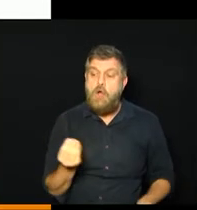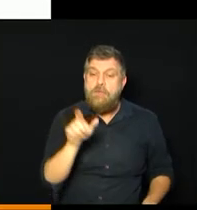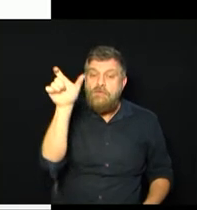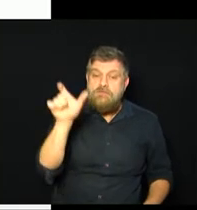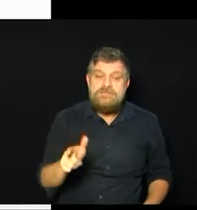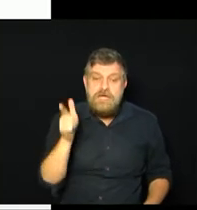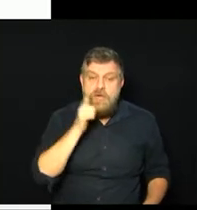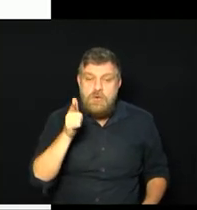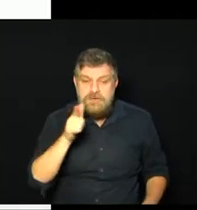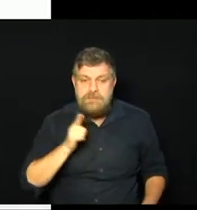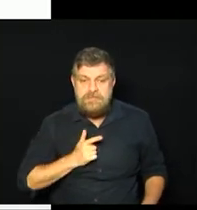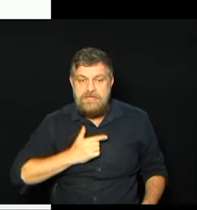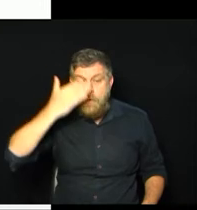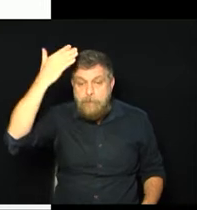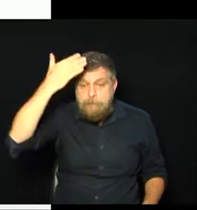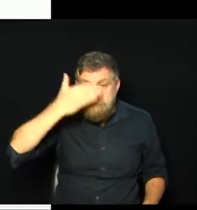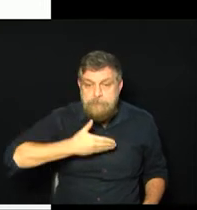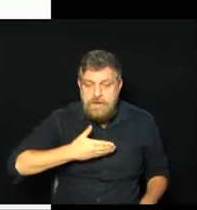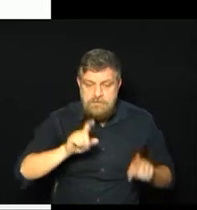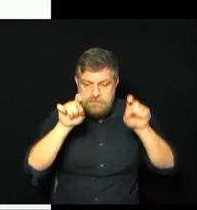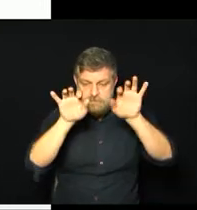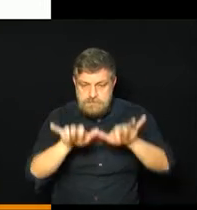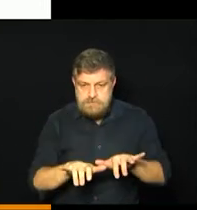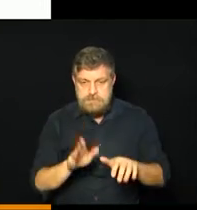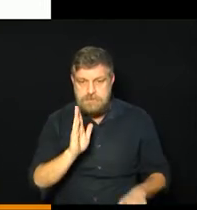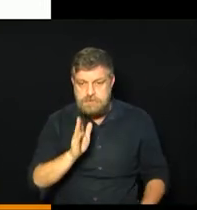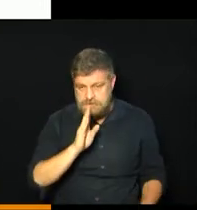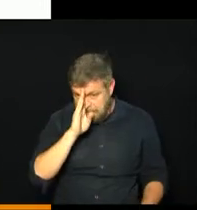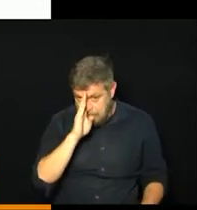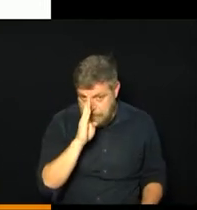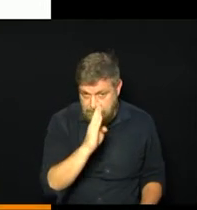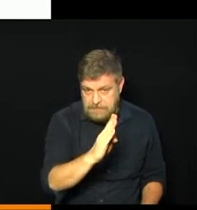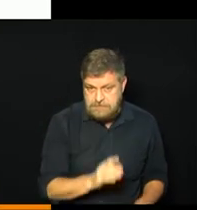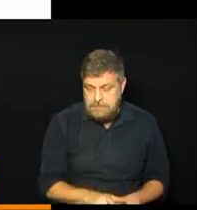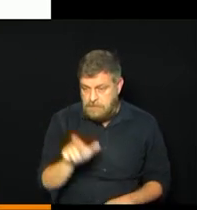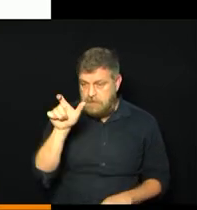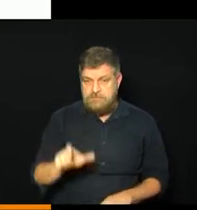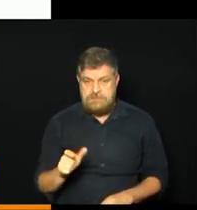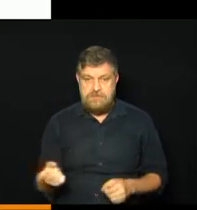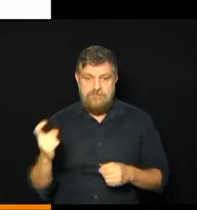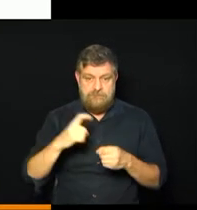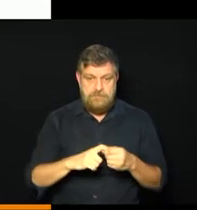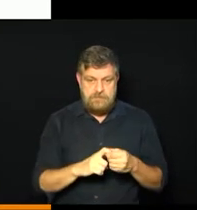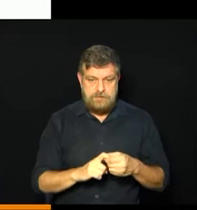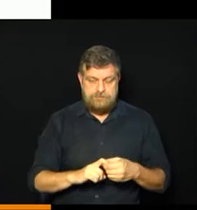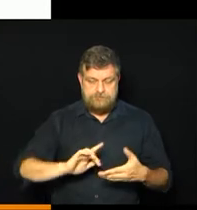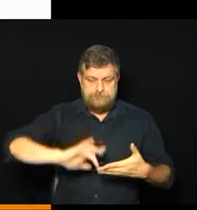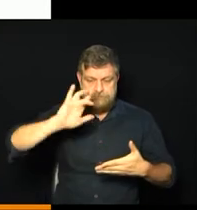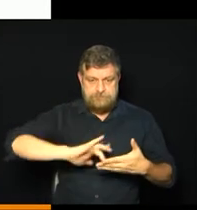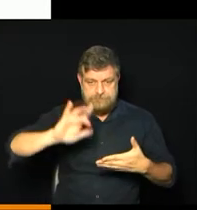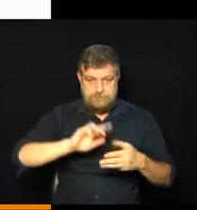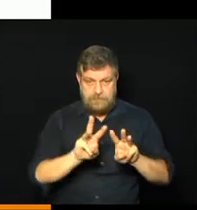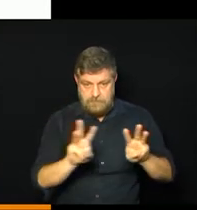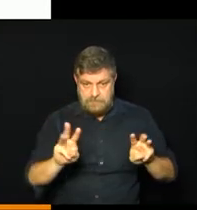deve tirar o seu certificado digital. Olha, já estava na parte principal, né? Você é de casa, vou até voltar, olha aqui, assim que você abrir o